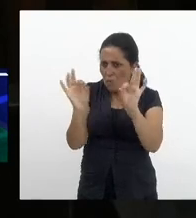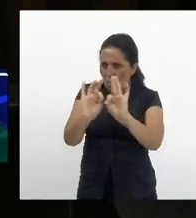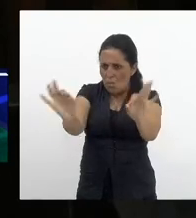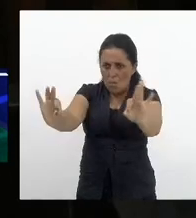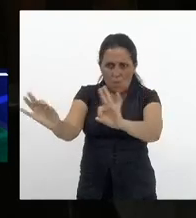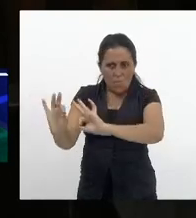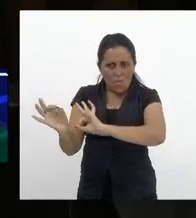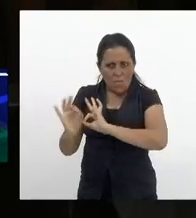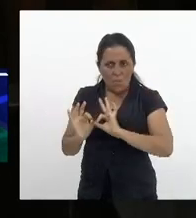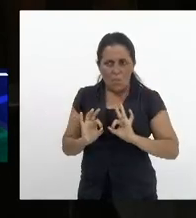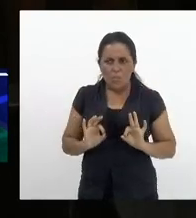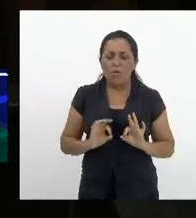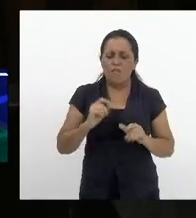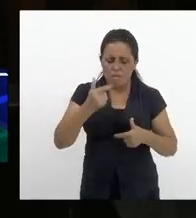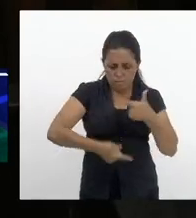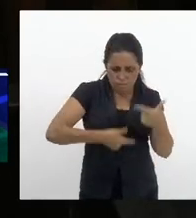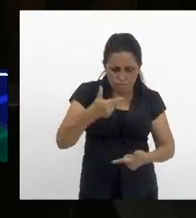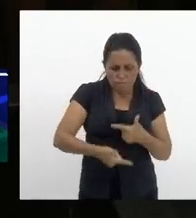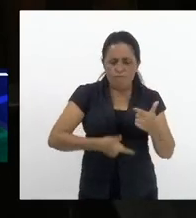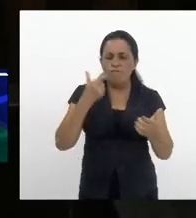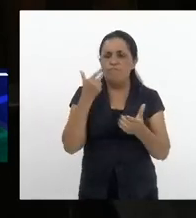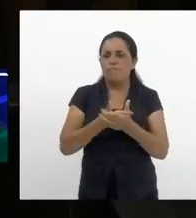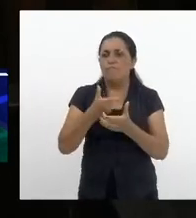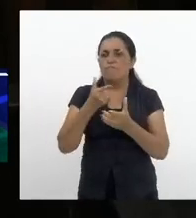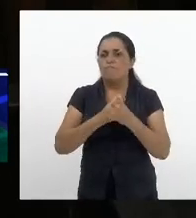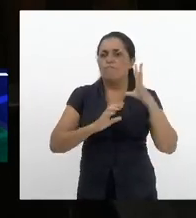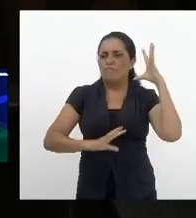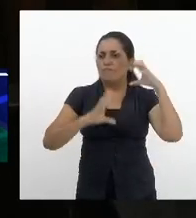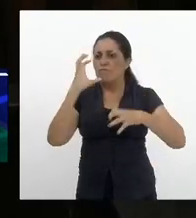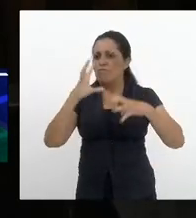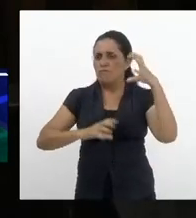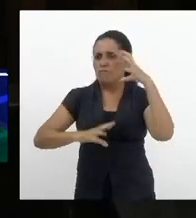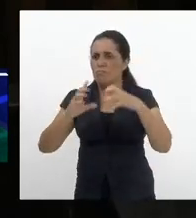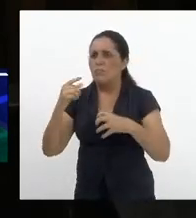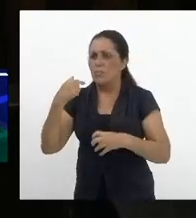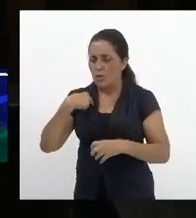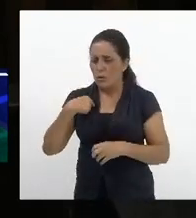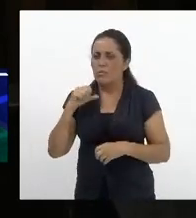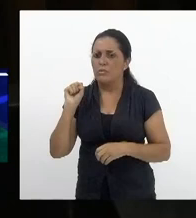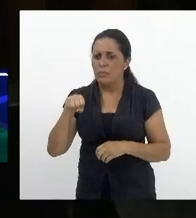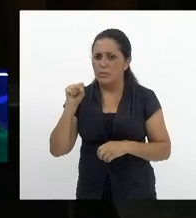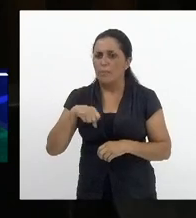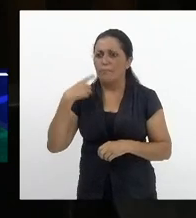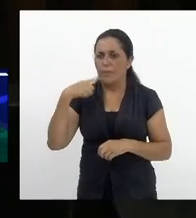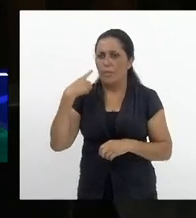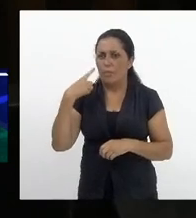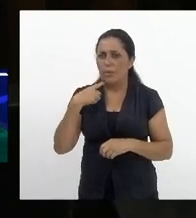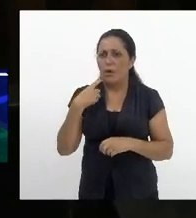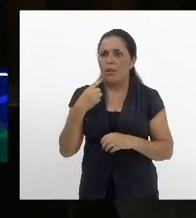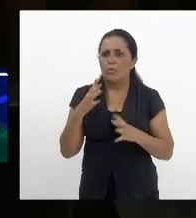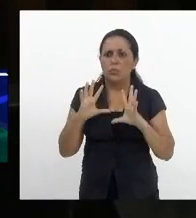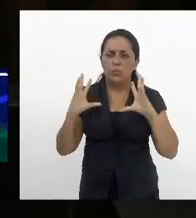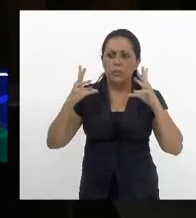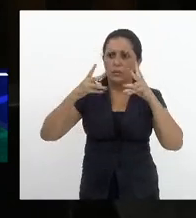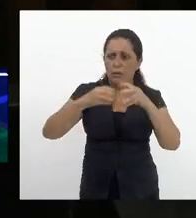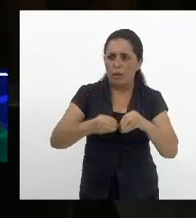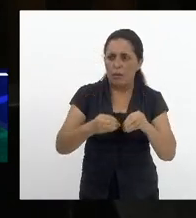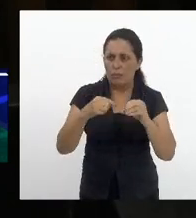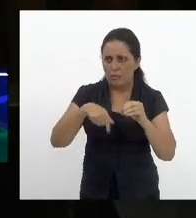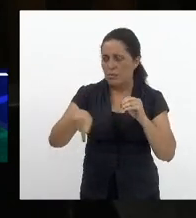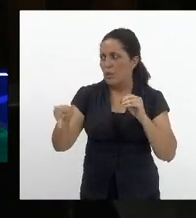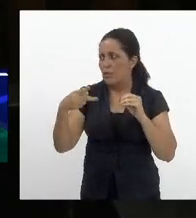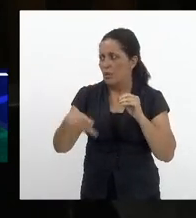senhores, estamos nessa briga, e eu tenho convicção que será uma briga que será comprada por muitos deputados, se não pela totalidade de deputados nessa